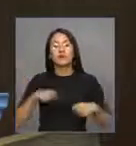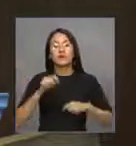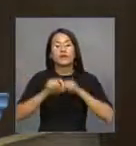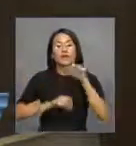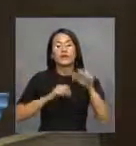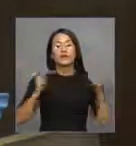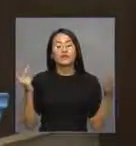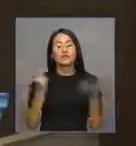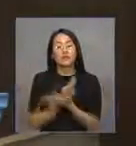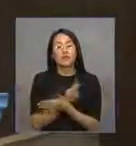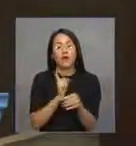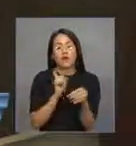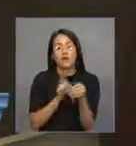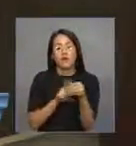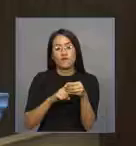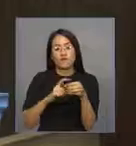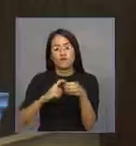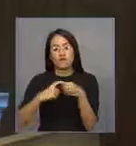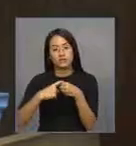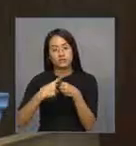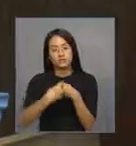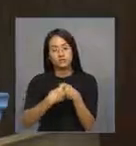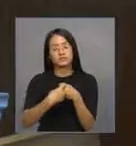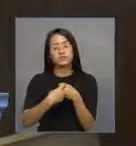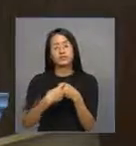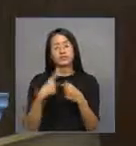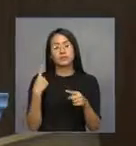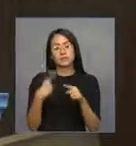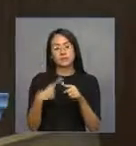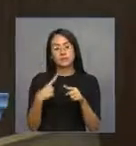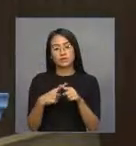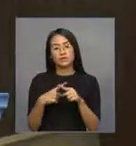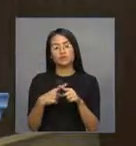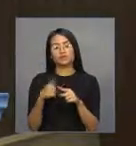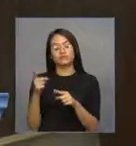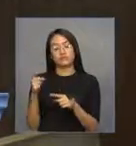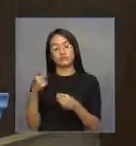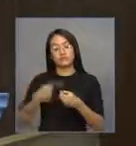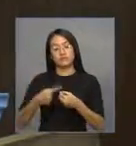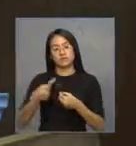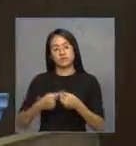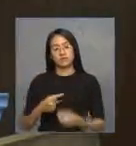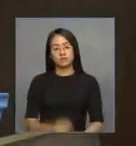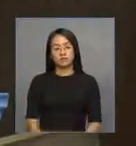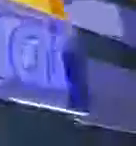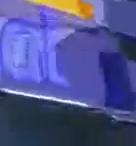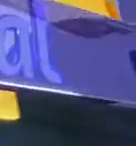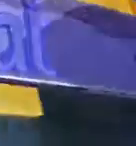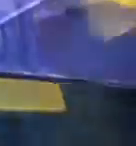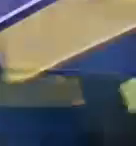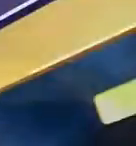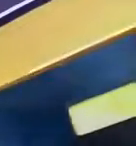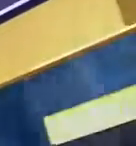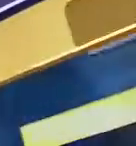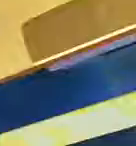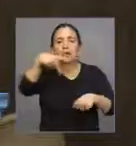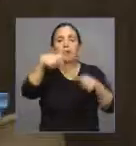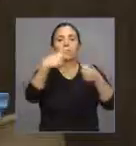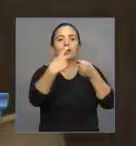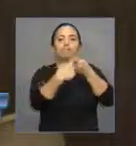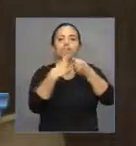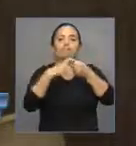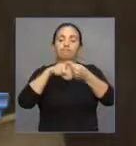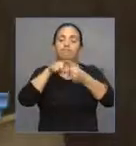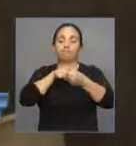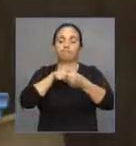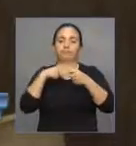governos estadual e federal, como emendas com recursos para investimentos e promoção de obras na cidade. O